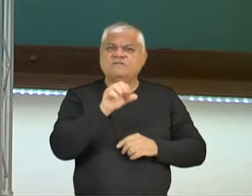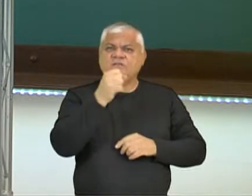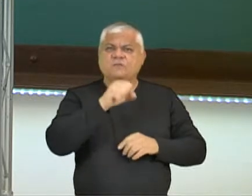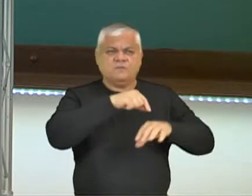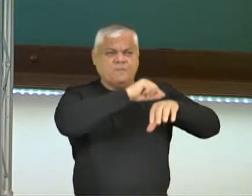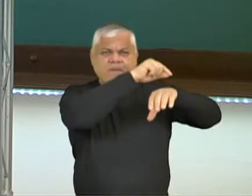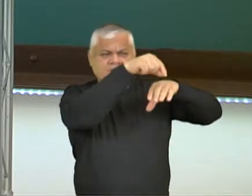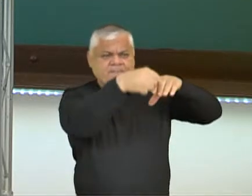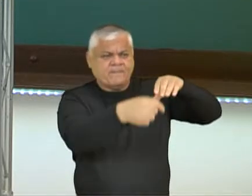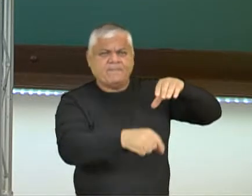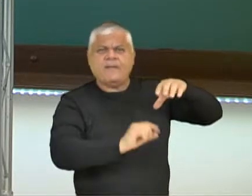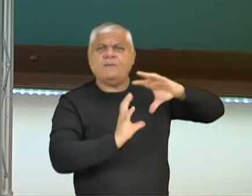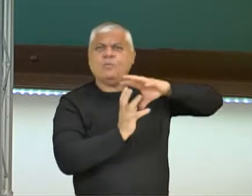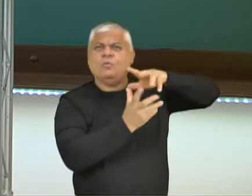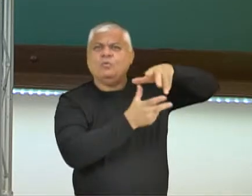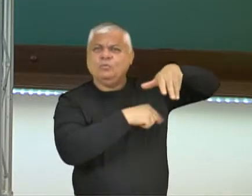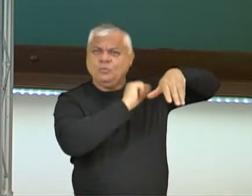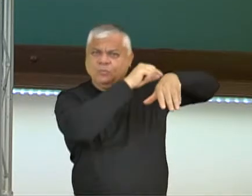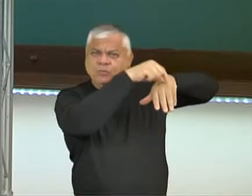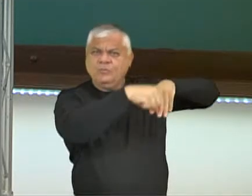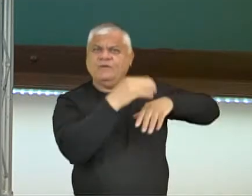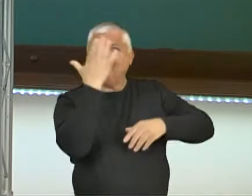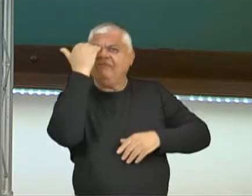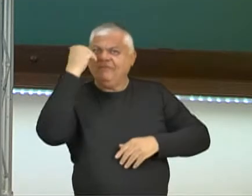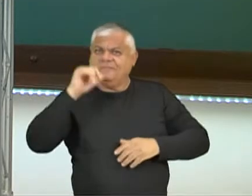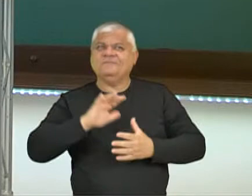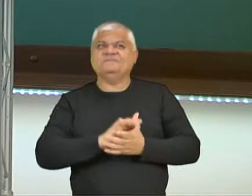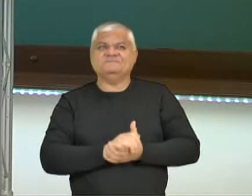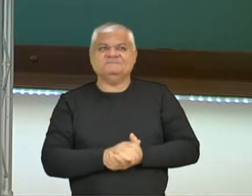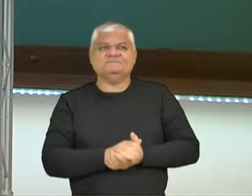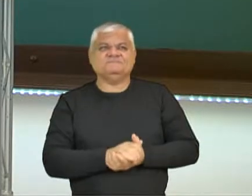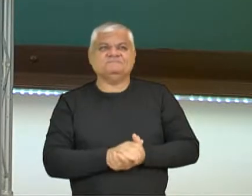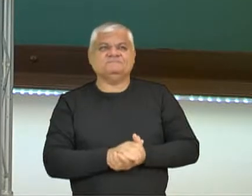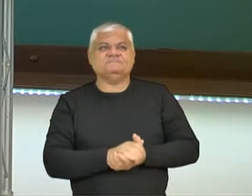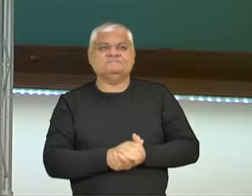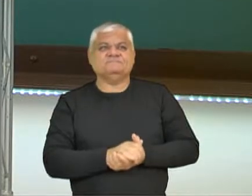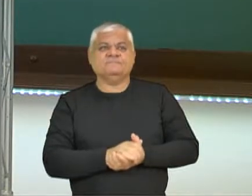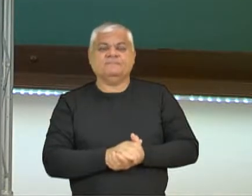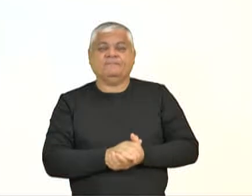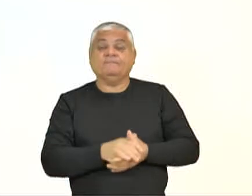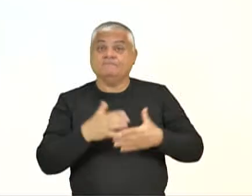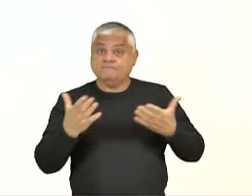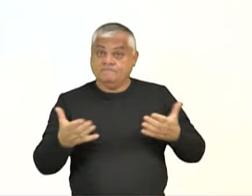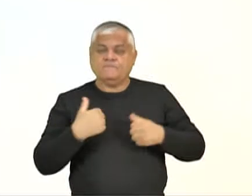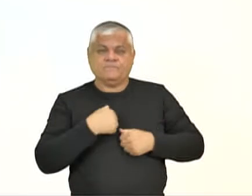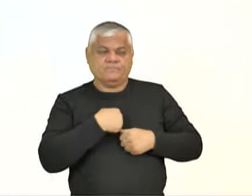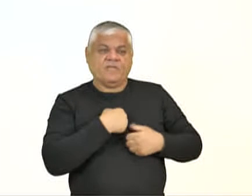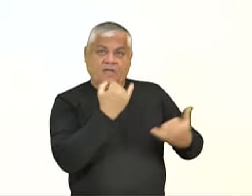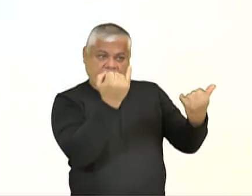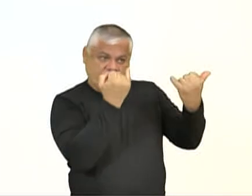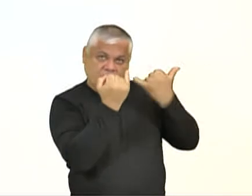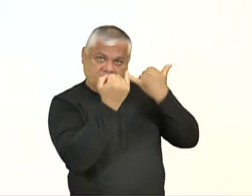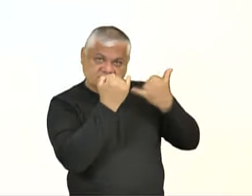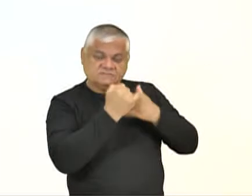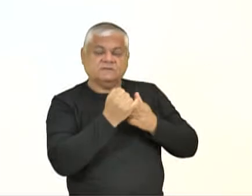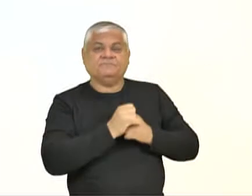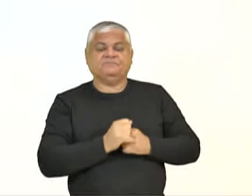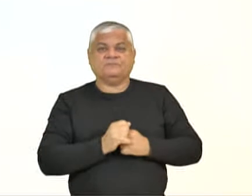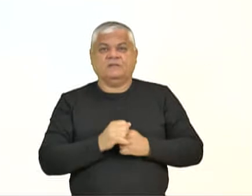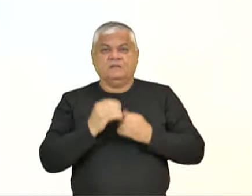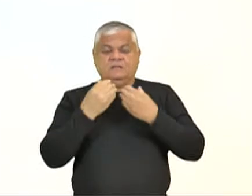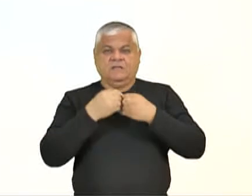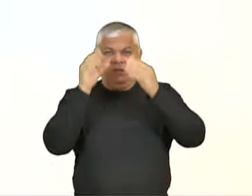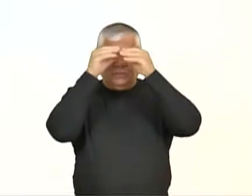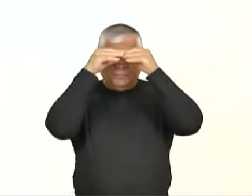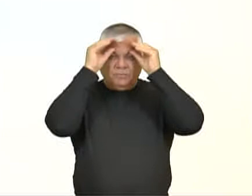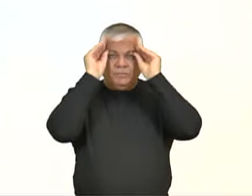o trabalho que essa loja britânica fez, ok? De acordo com os dados, Leonardo da Vinci, conhecido por